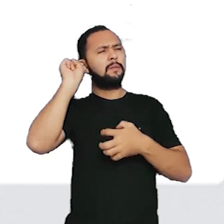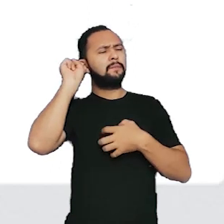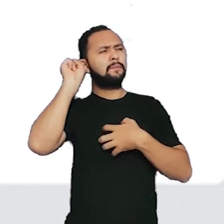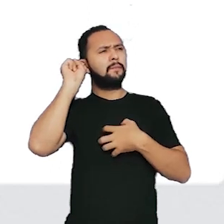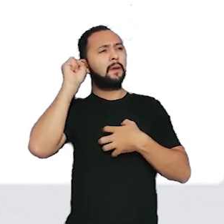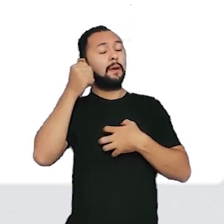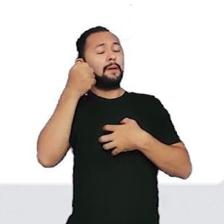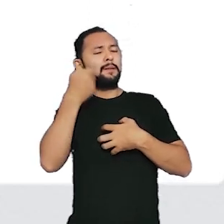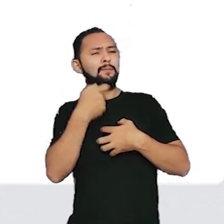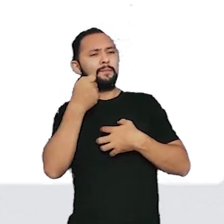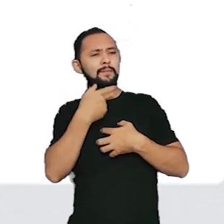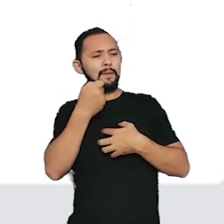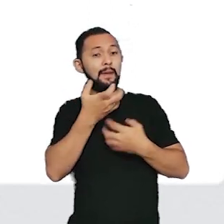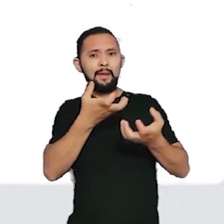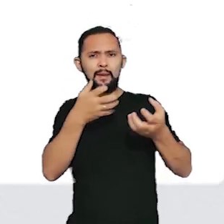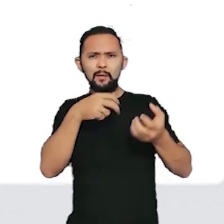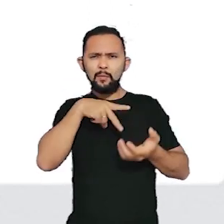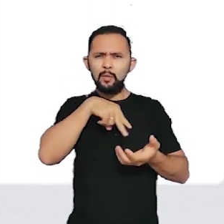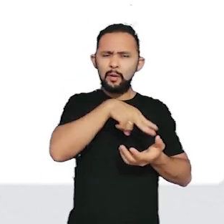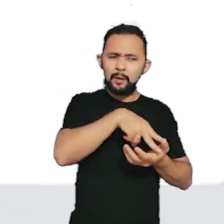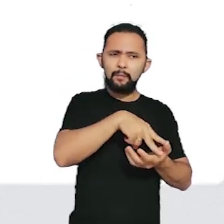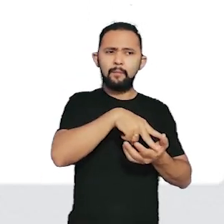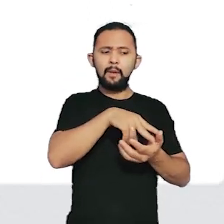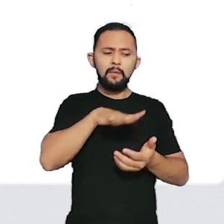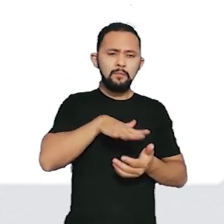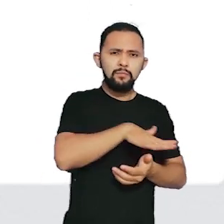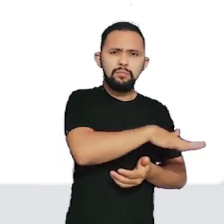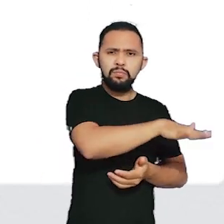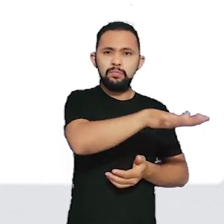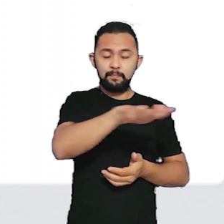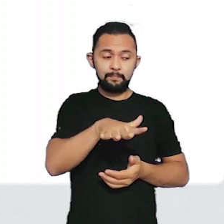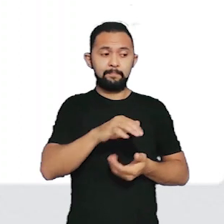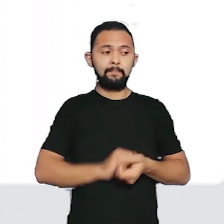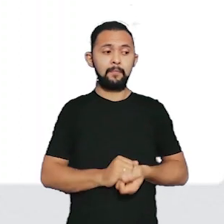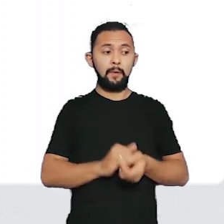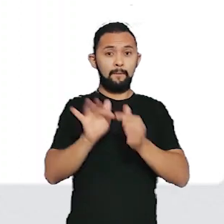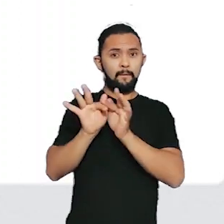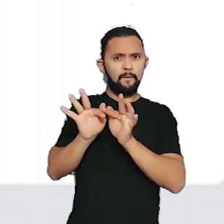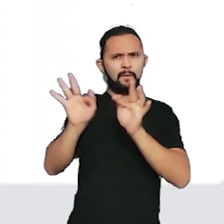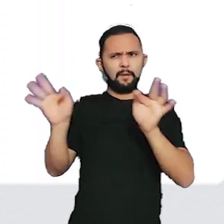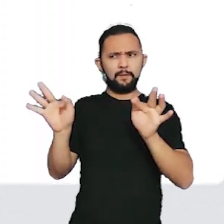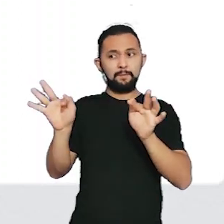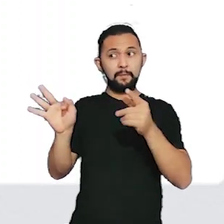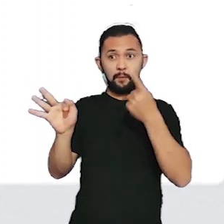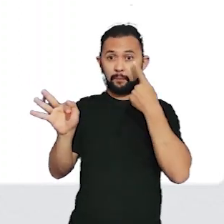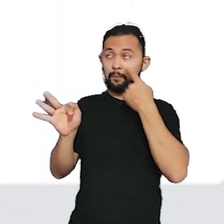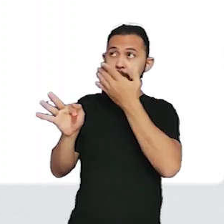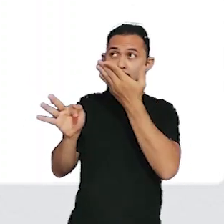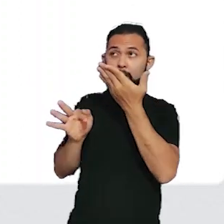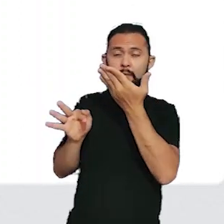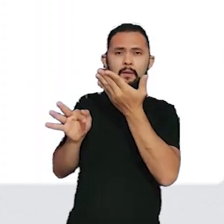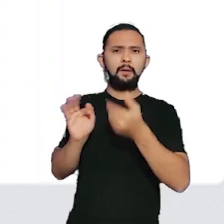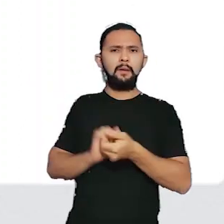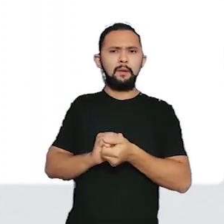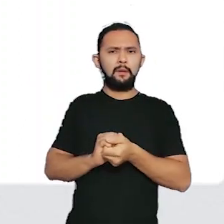queria correr nas lajes do pátio. Então, a oração destacada, que queria correr nas lajes do pátio. Assinale a alternativa em que